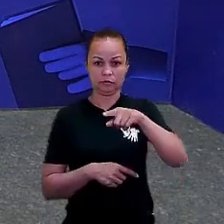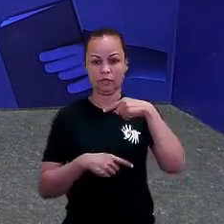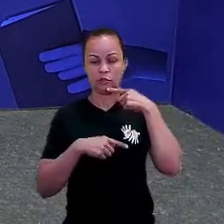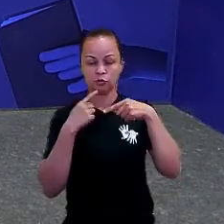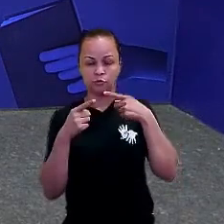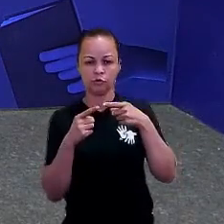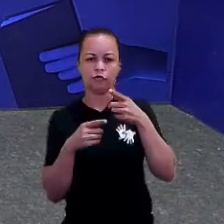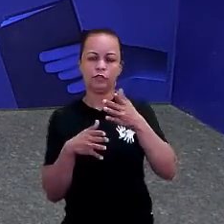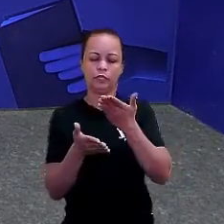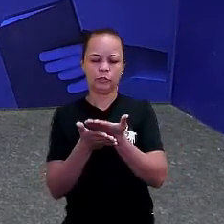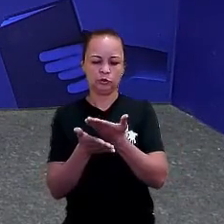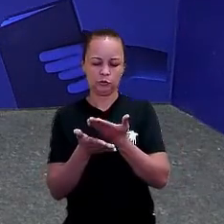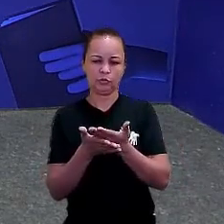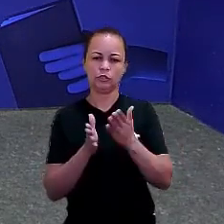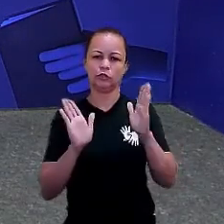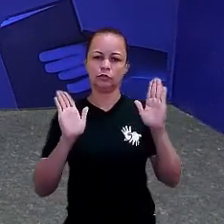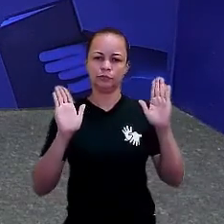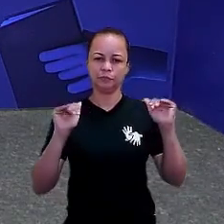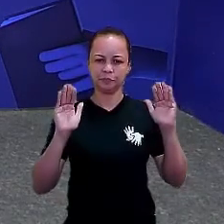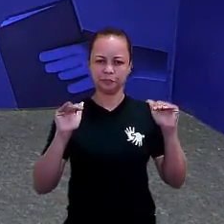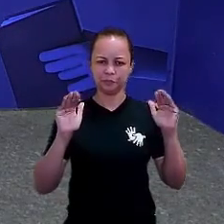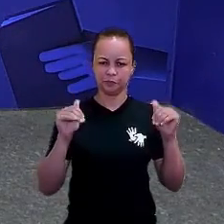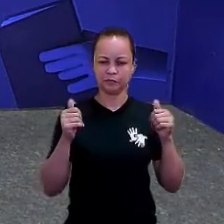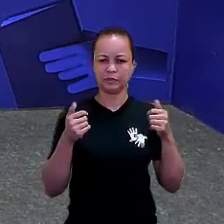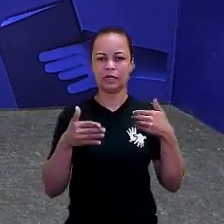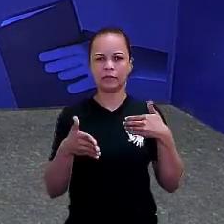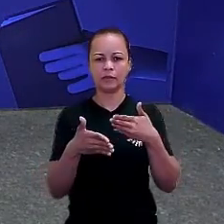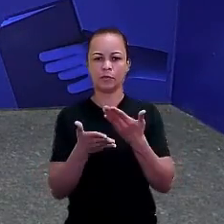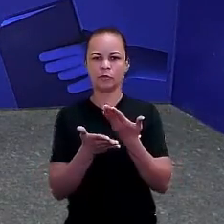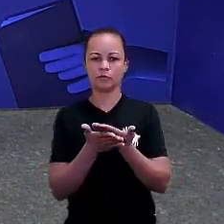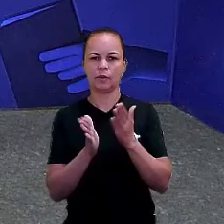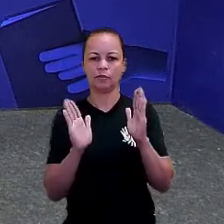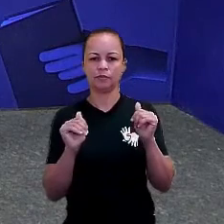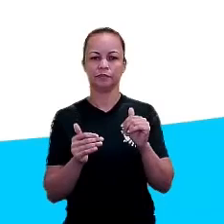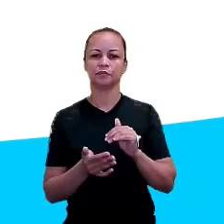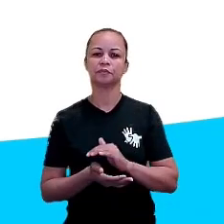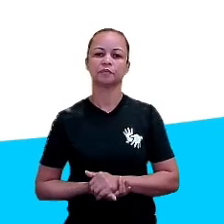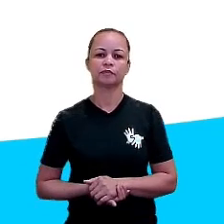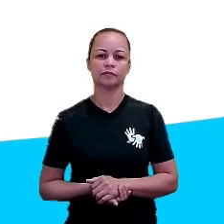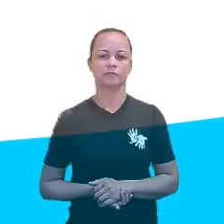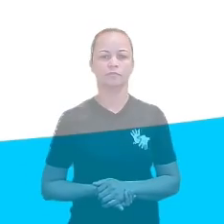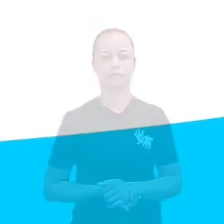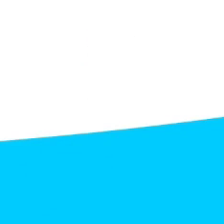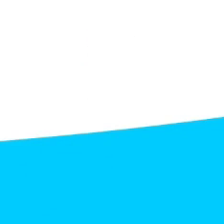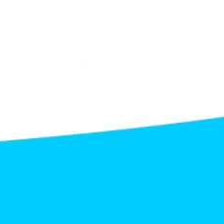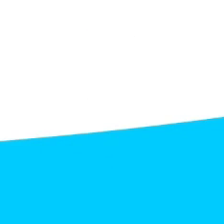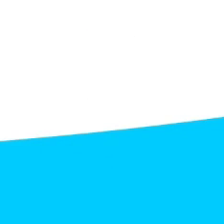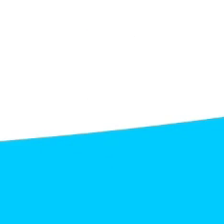Então, vou me despedindo por aqui. Tchau, tchau. Até a próxima.